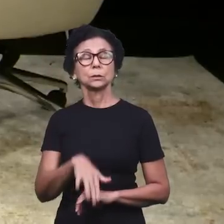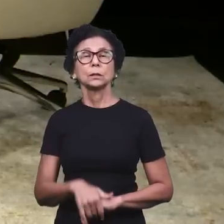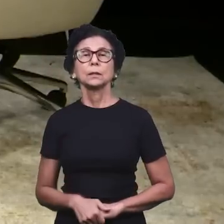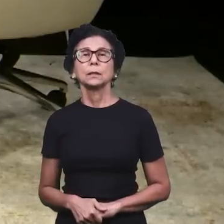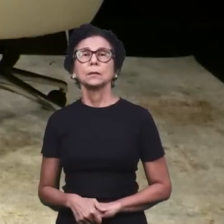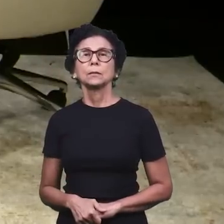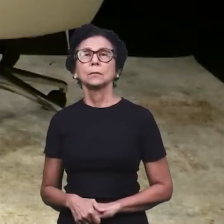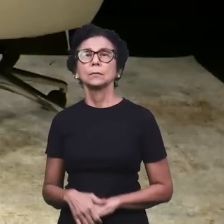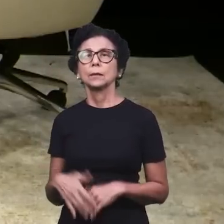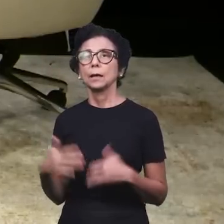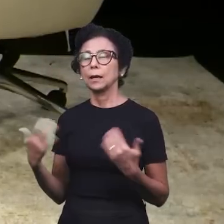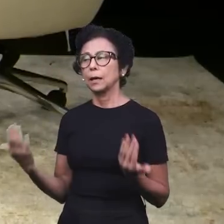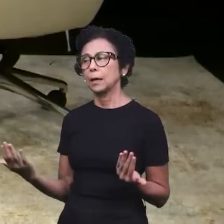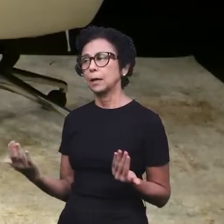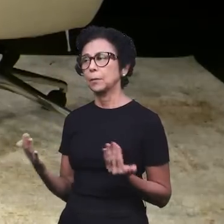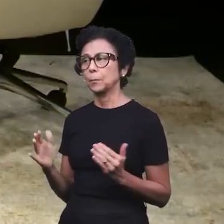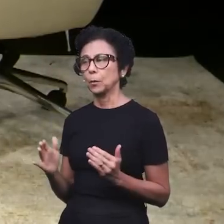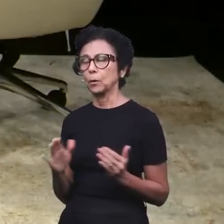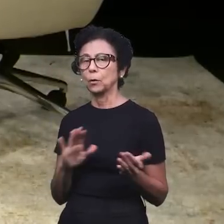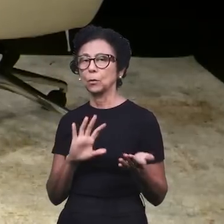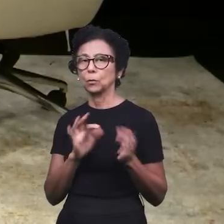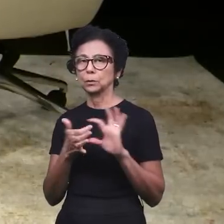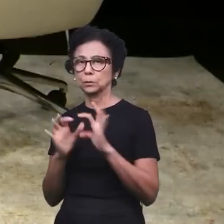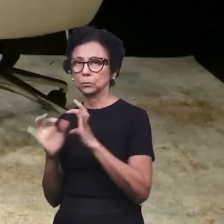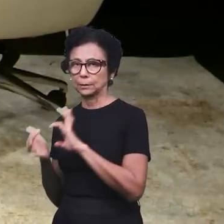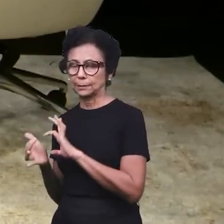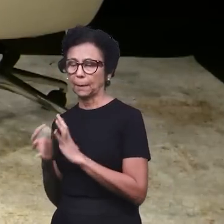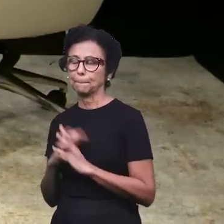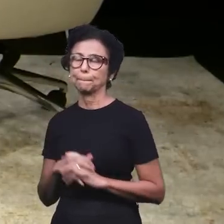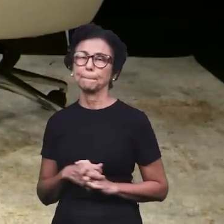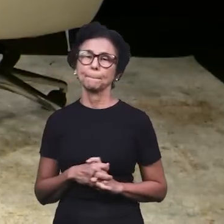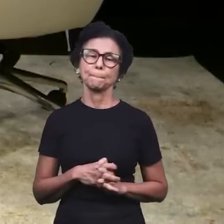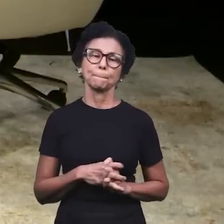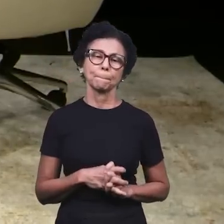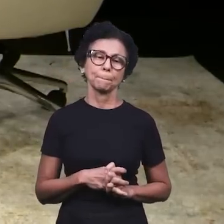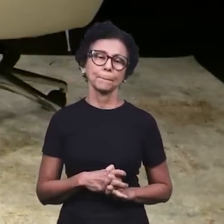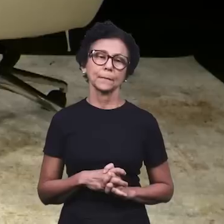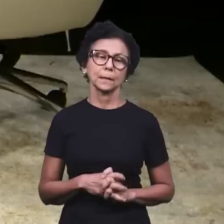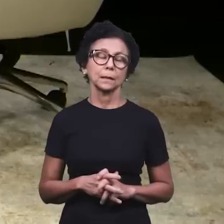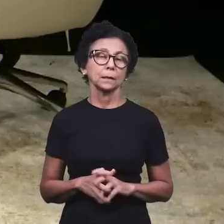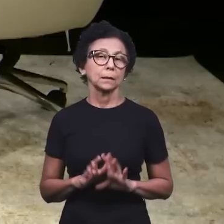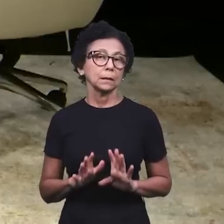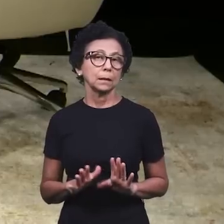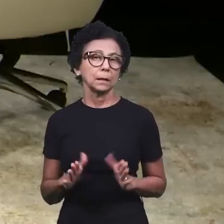Para contextualizar bem, o início da igreja,